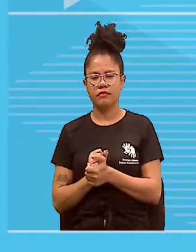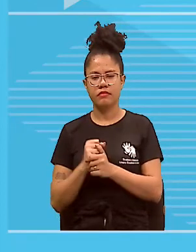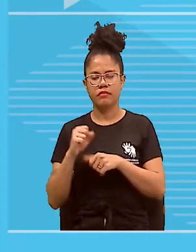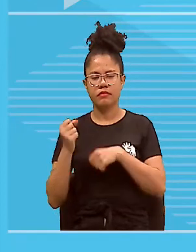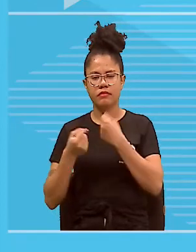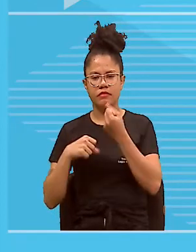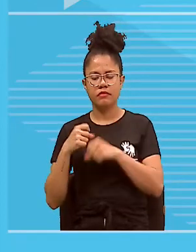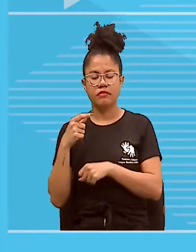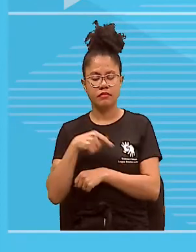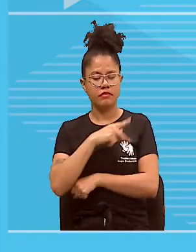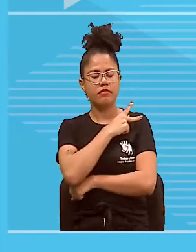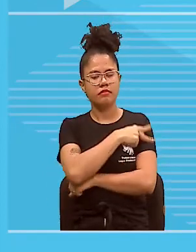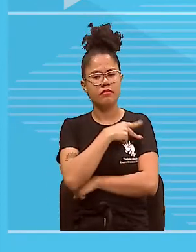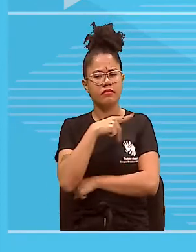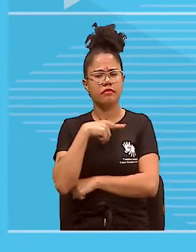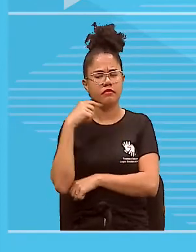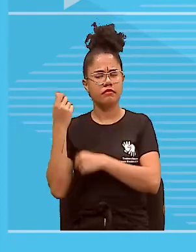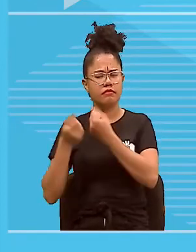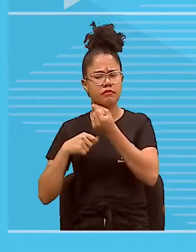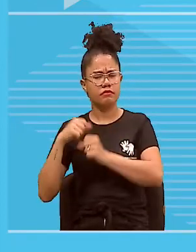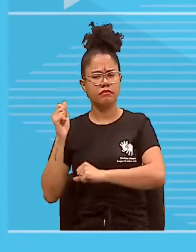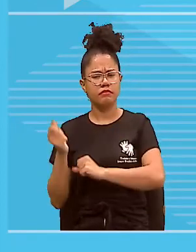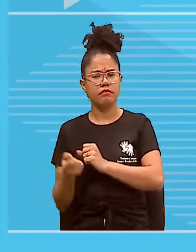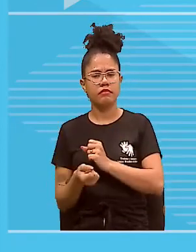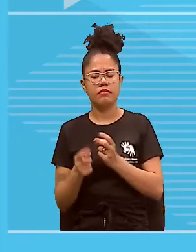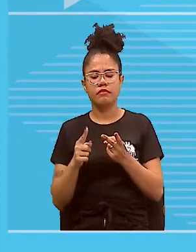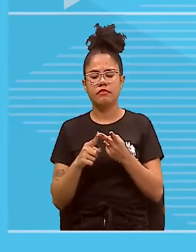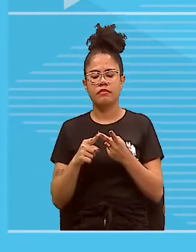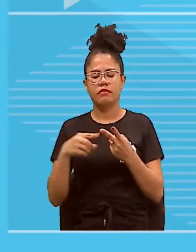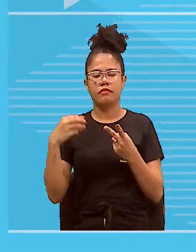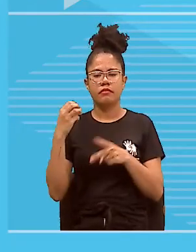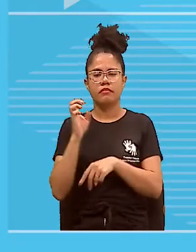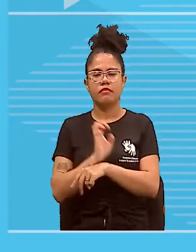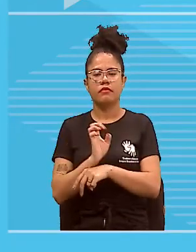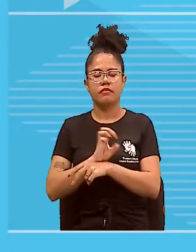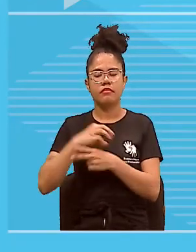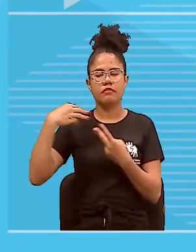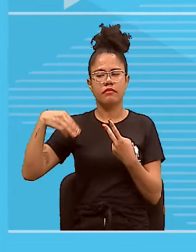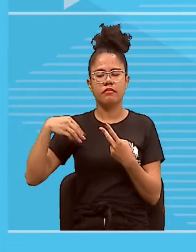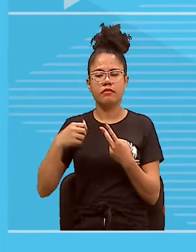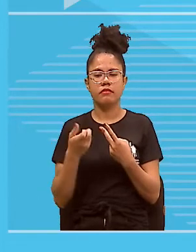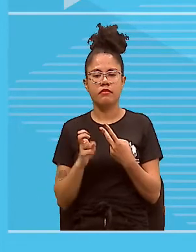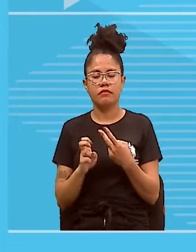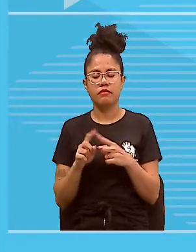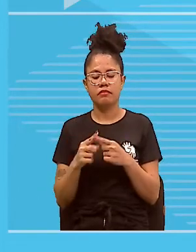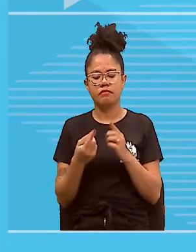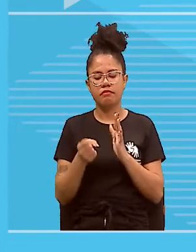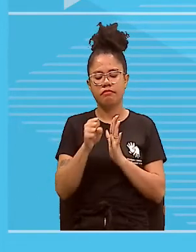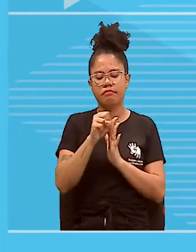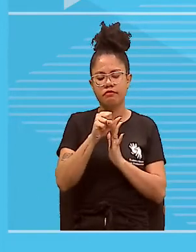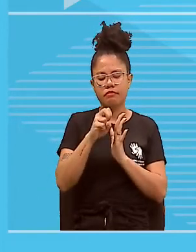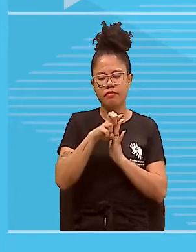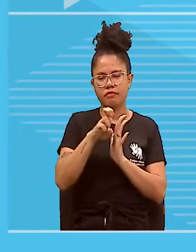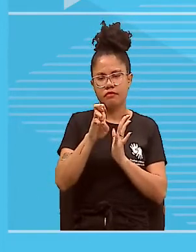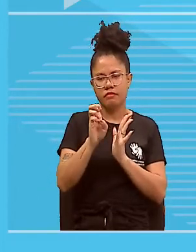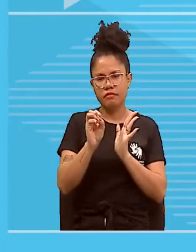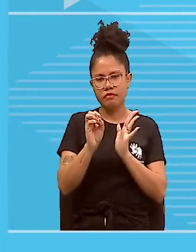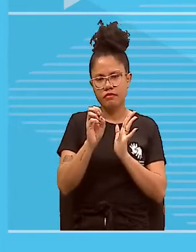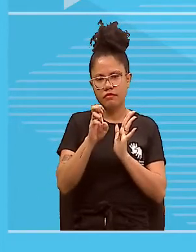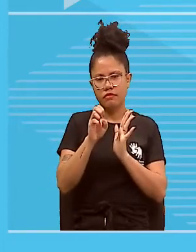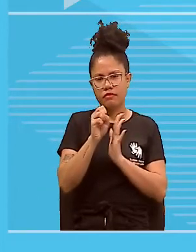o Piauí tinha uma o Maranhão tinha 15 e nessa década de 50 para 60